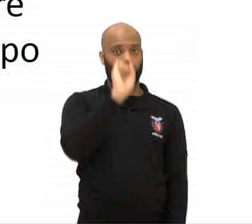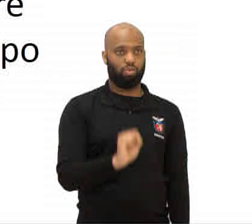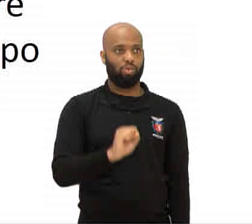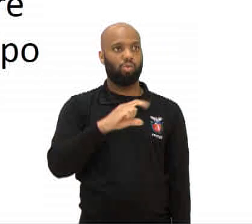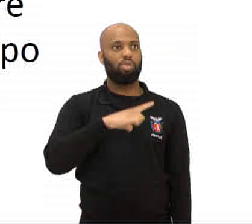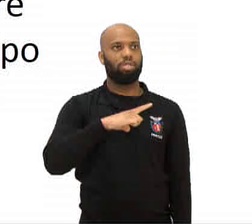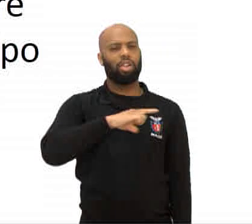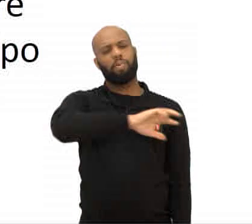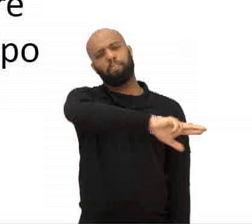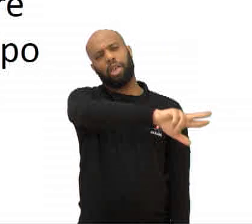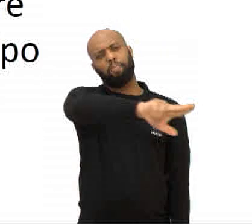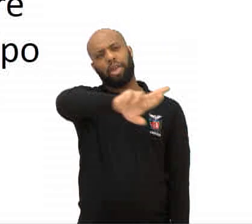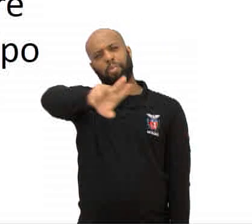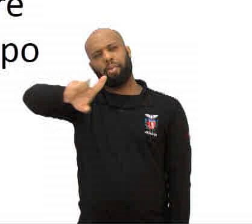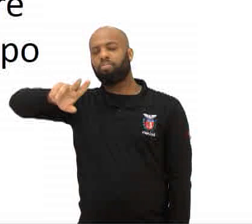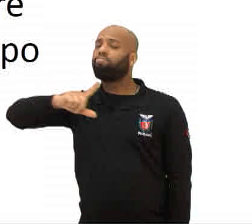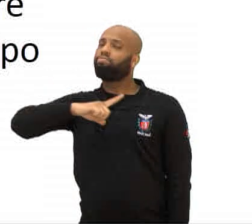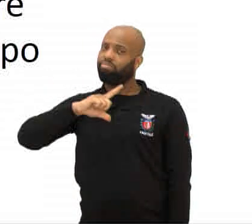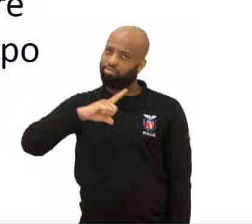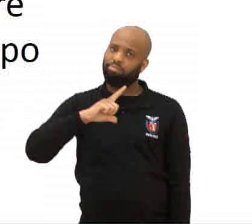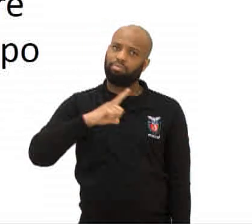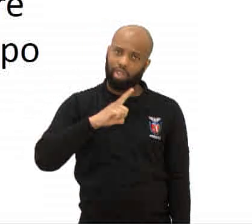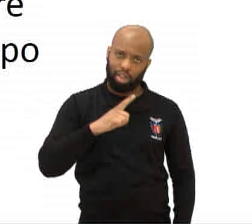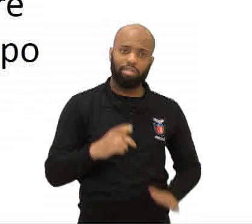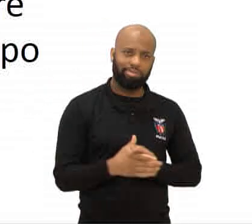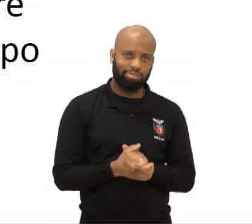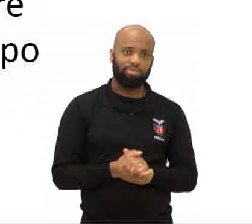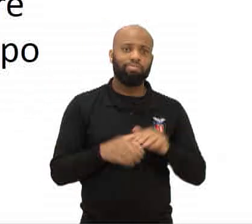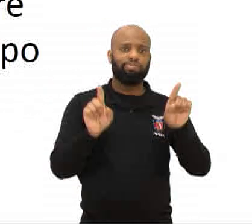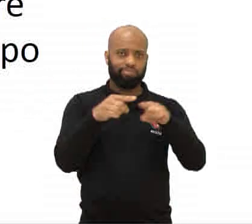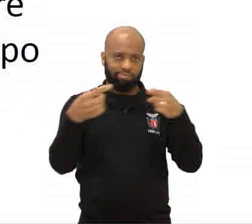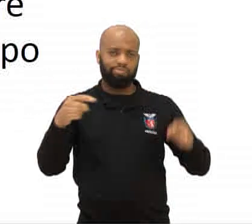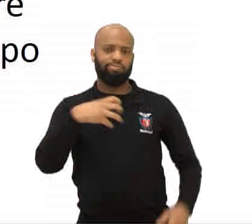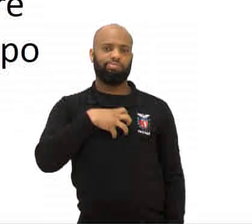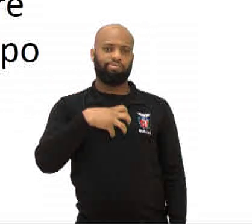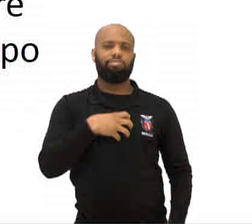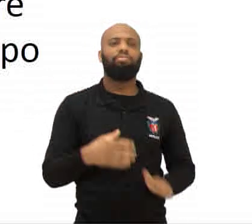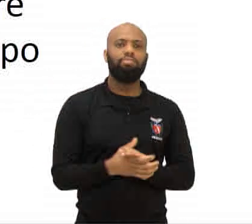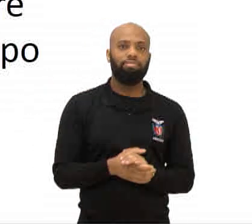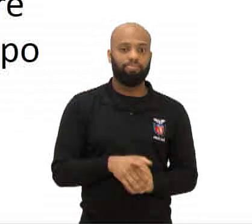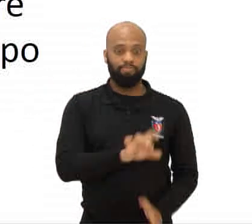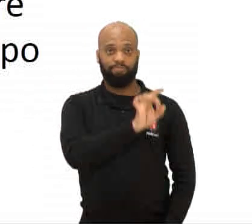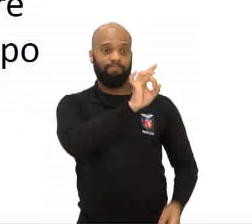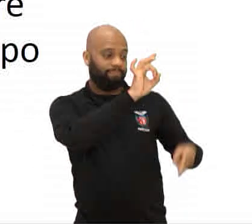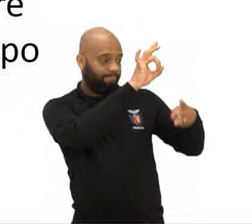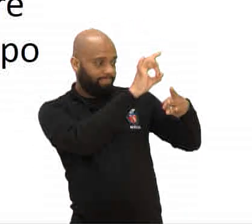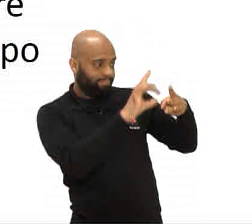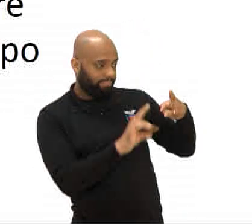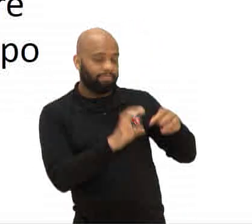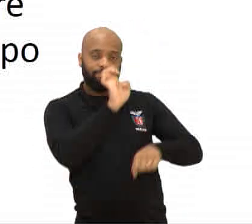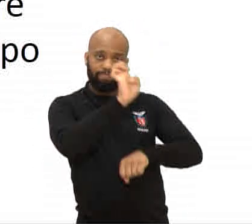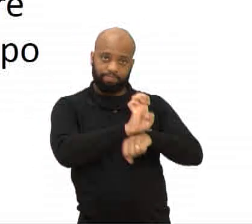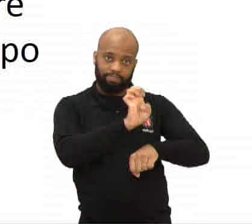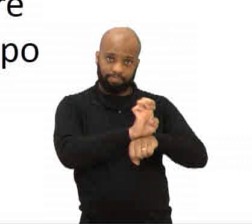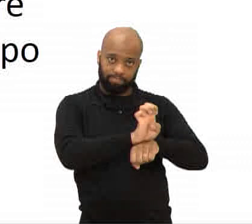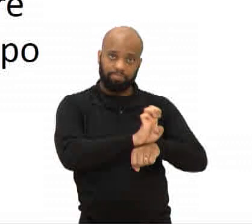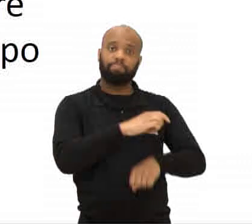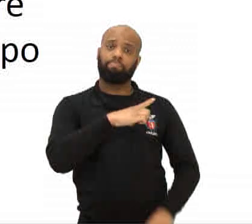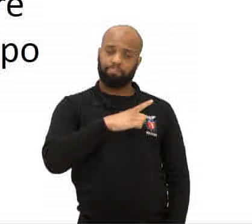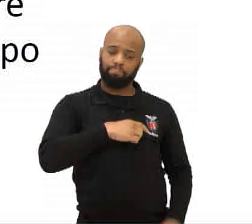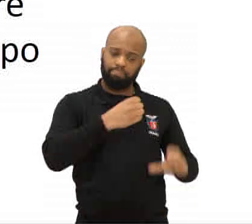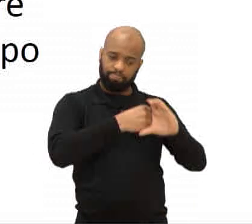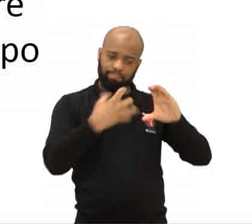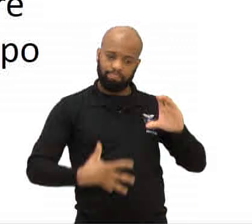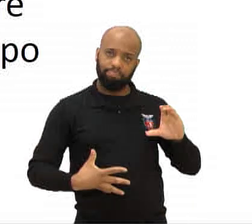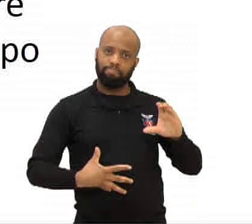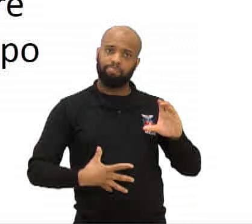uma diversidade muito grande em relação a isso e cada estado é marcado por características diferentes, a partir das